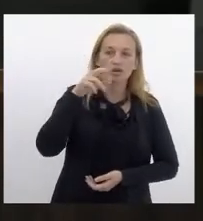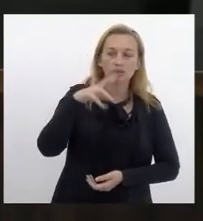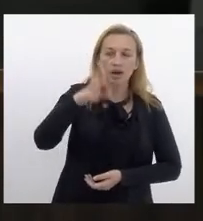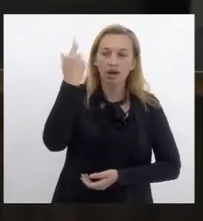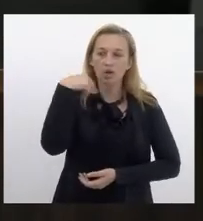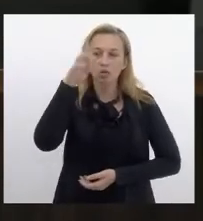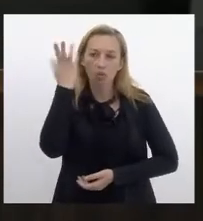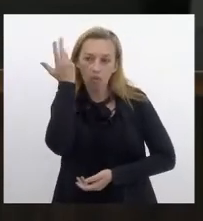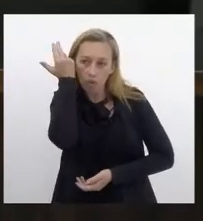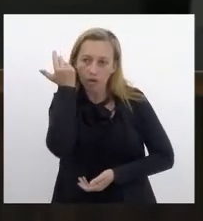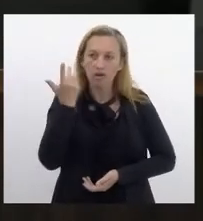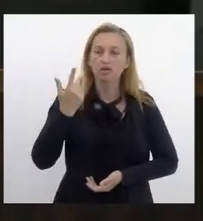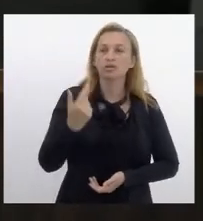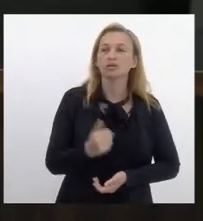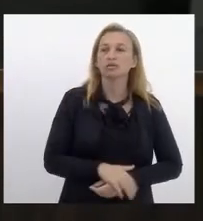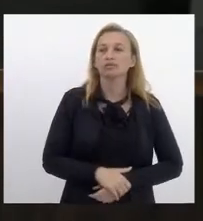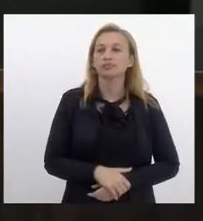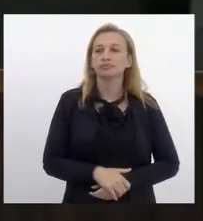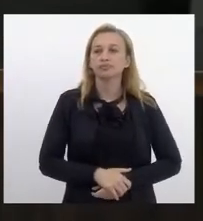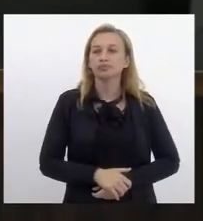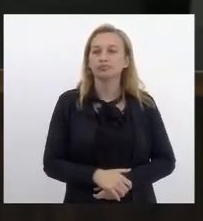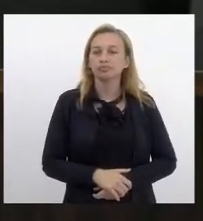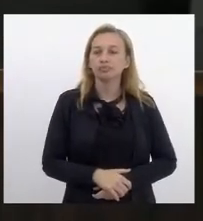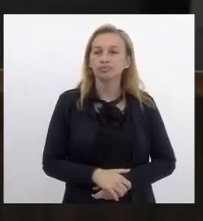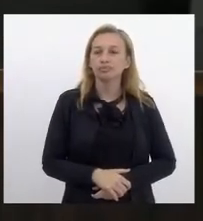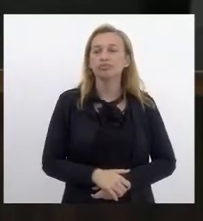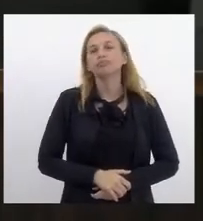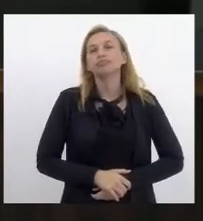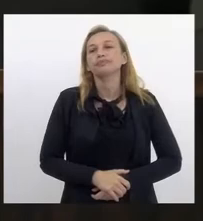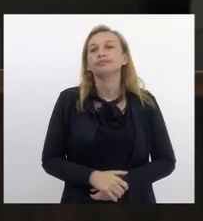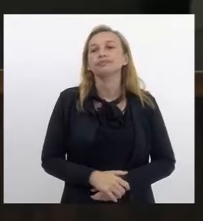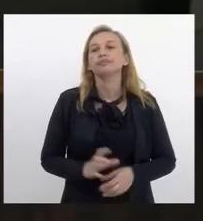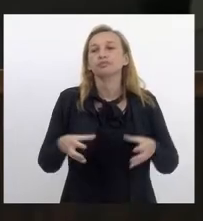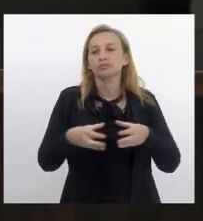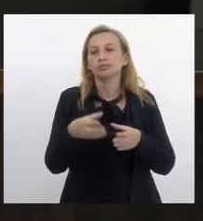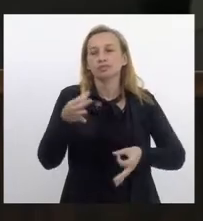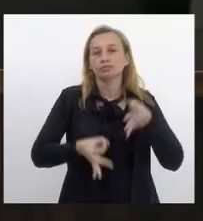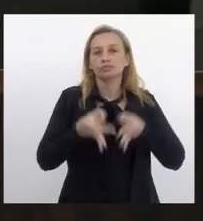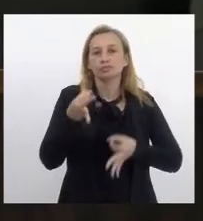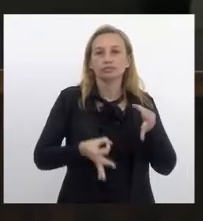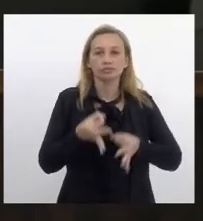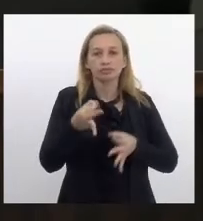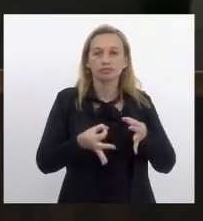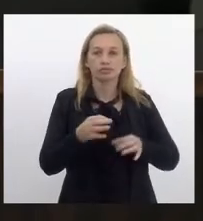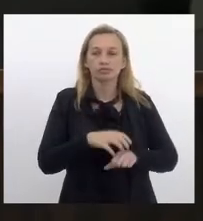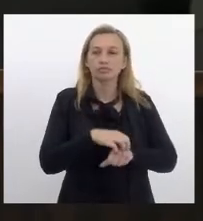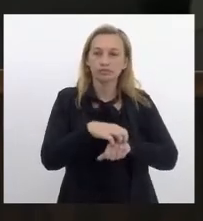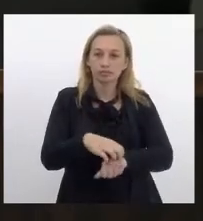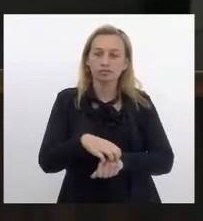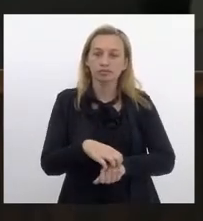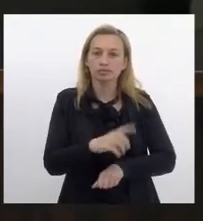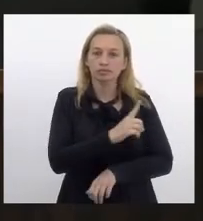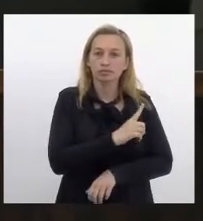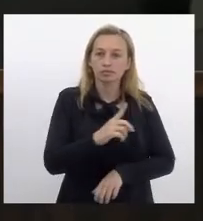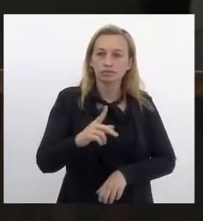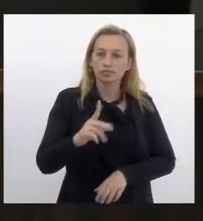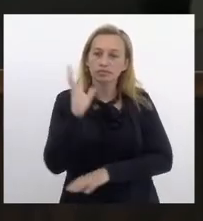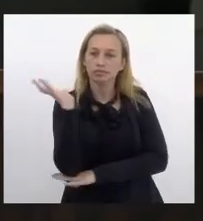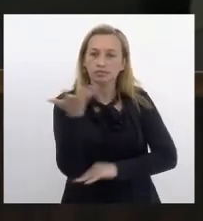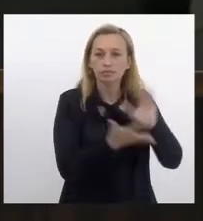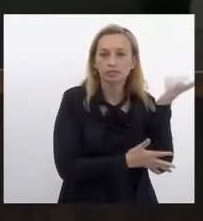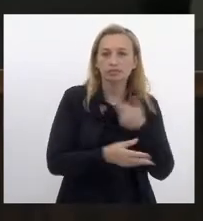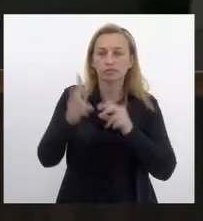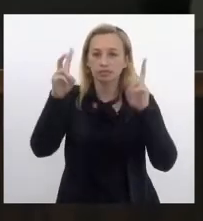Carlos Mink, Márcio Pacheco e Márcio Pacheco. Pendendo de pareceres da Comissão de Constituição e Justiça, de Transporte, de Defesa do Meio Ambiente, Segurança Pública,